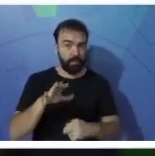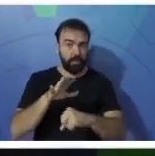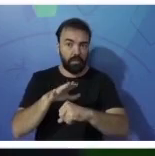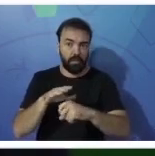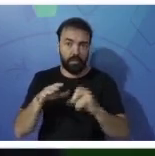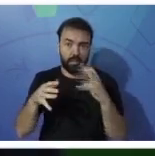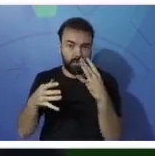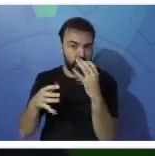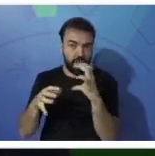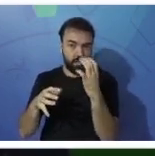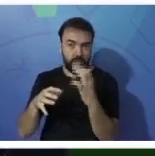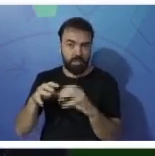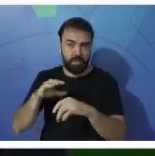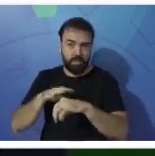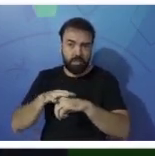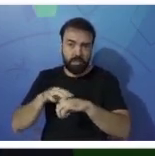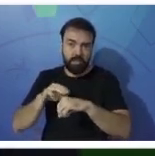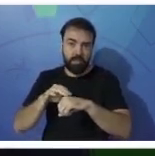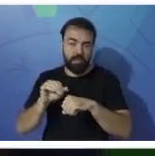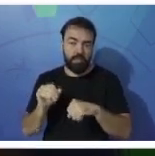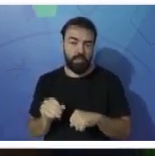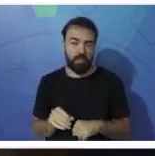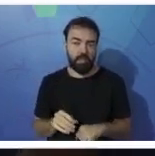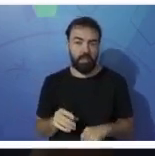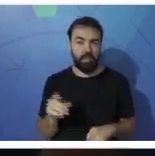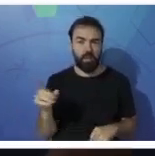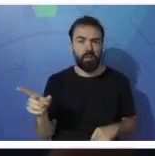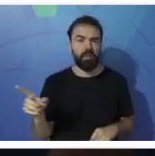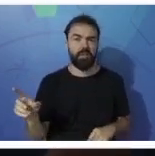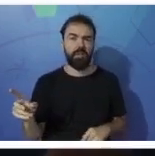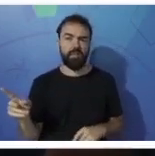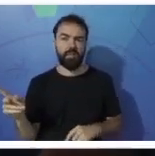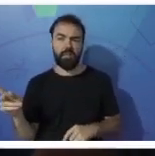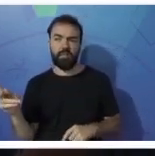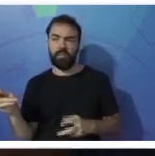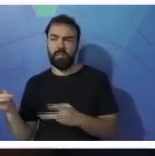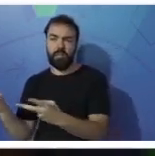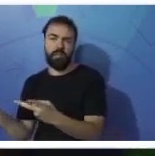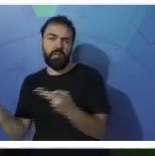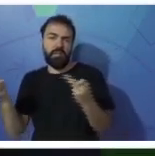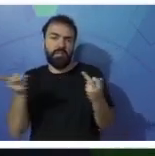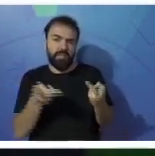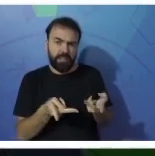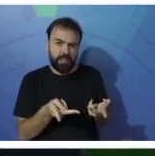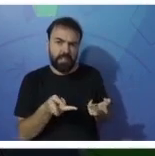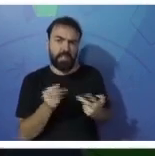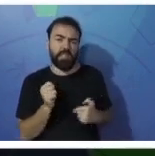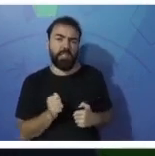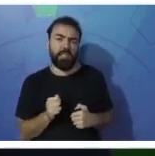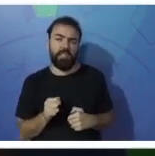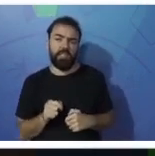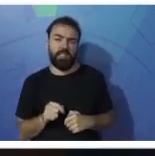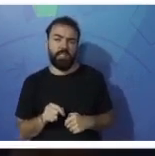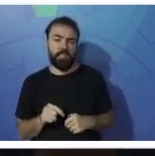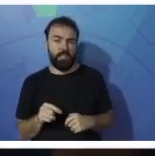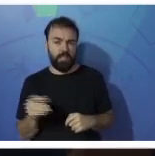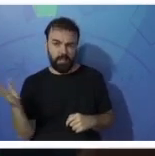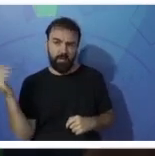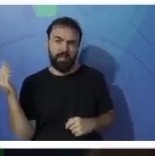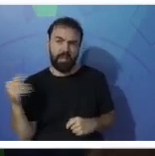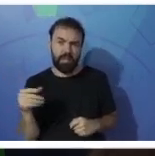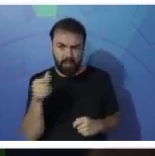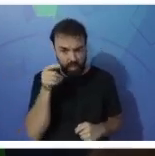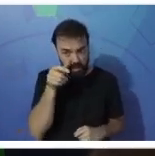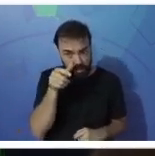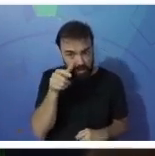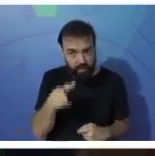nos cachorrinhos. Quando você vem nos visitar, gostaria que viesse a tempo de ver os